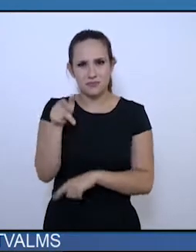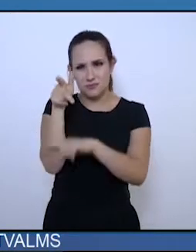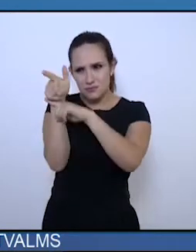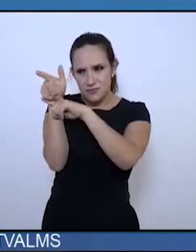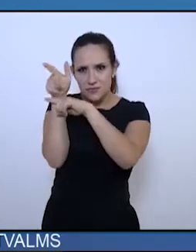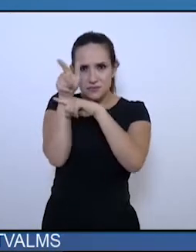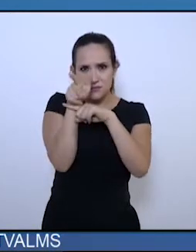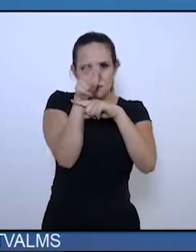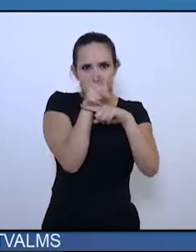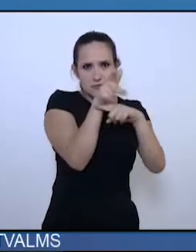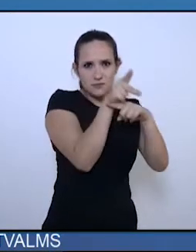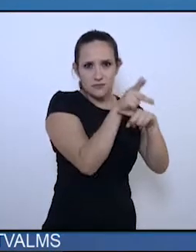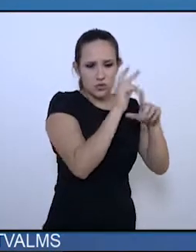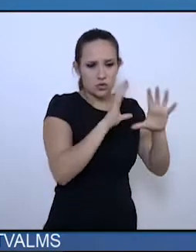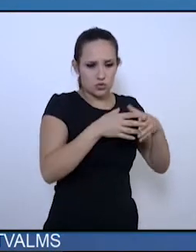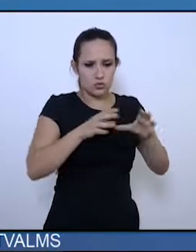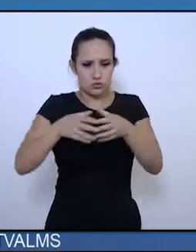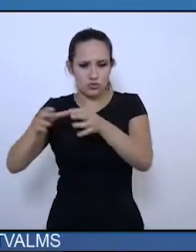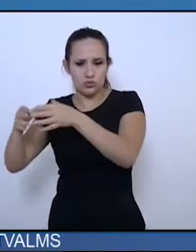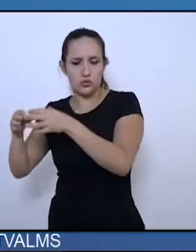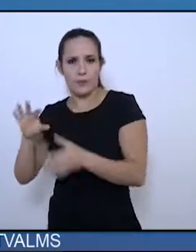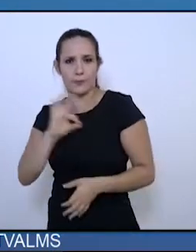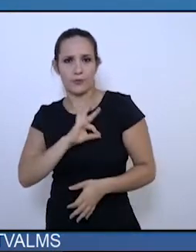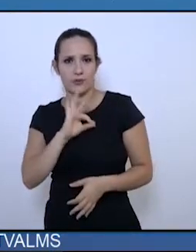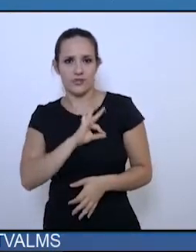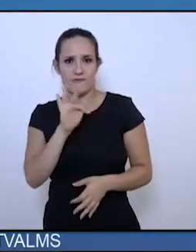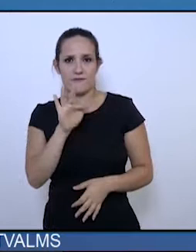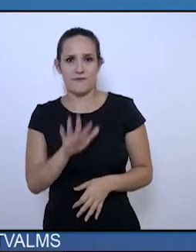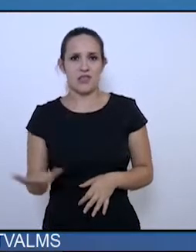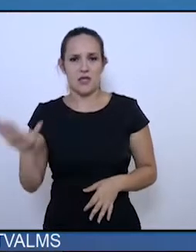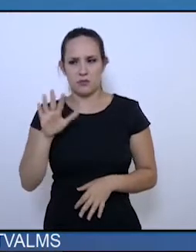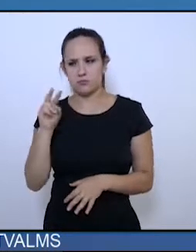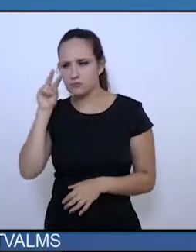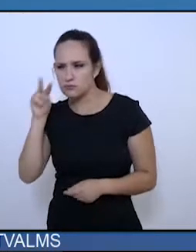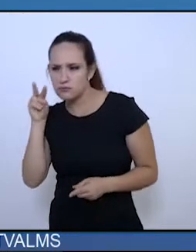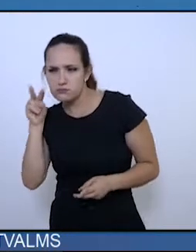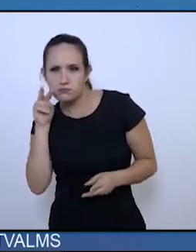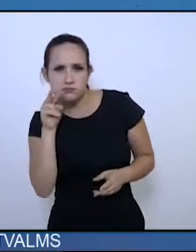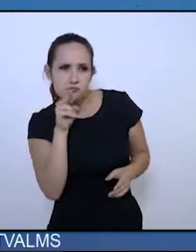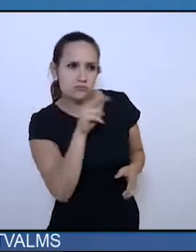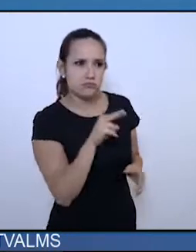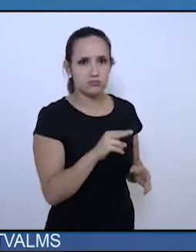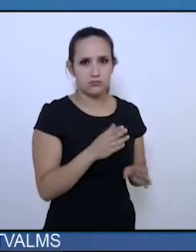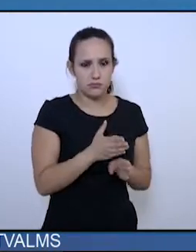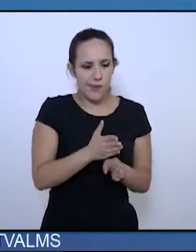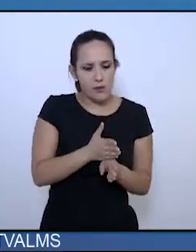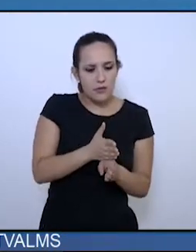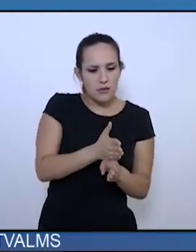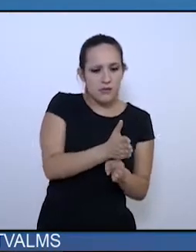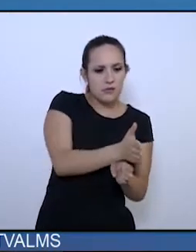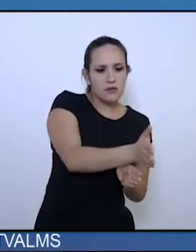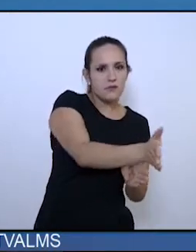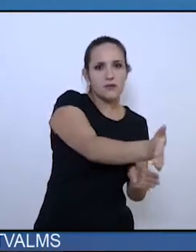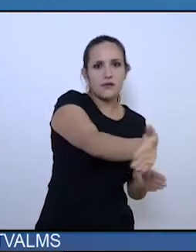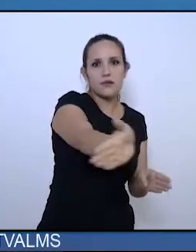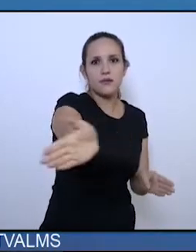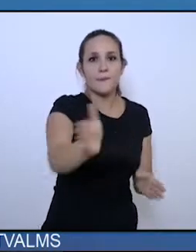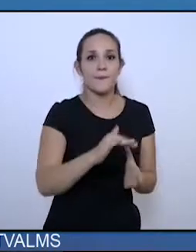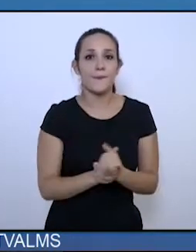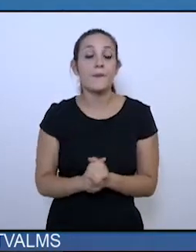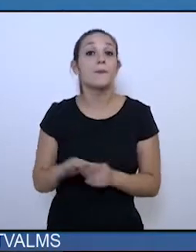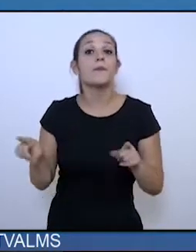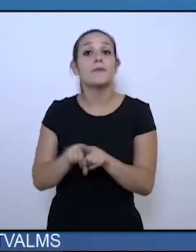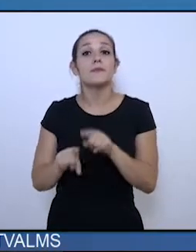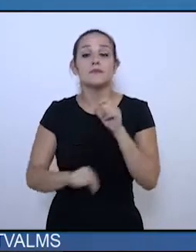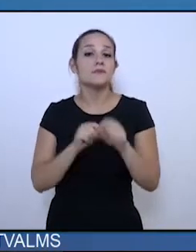sensoriamento, centrais de comando e integração com a Polícia Federal fazem parte do investimento do CISFRON. Além da fronteira, o sistema